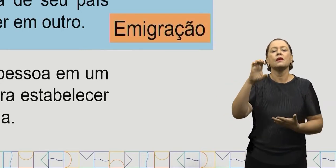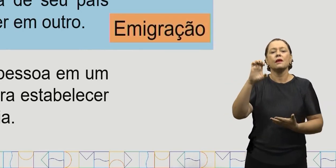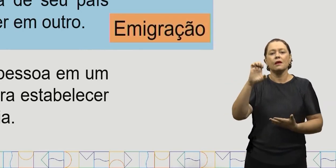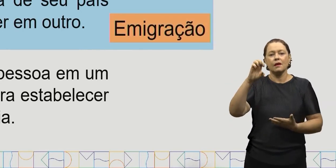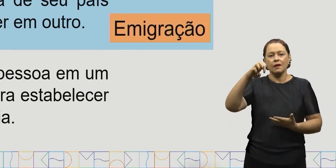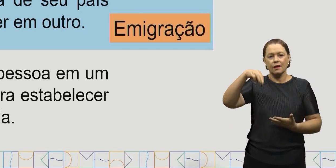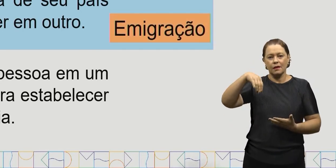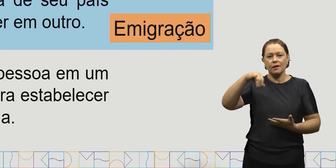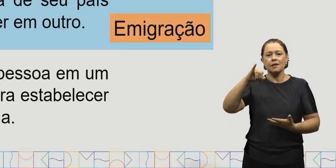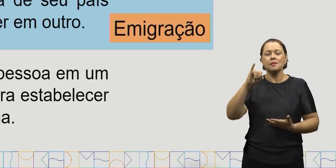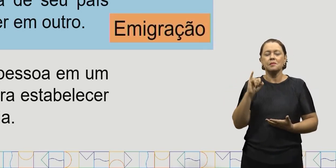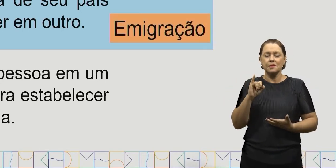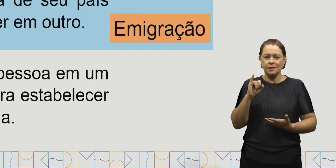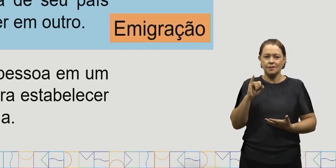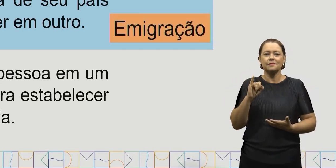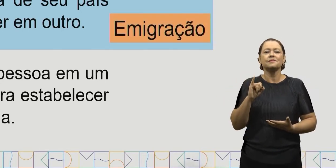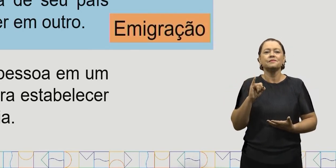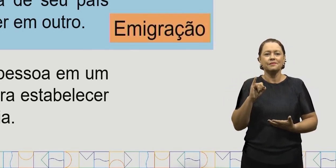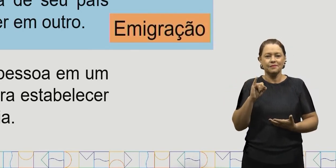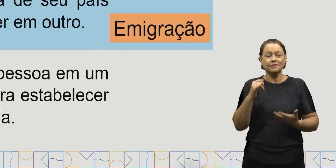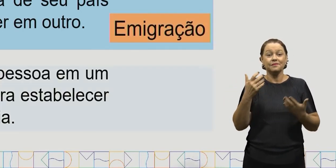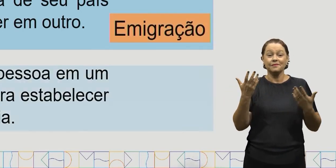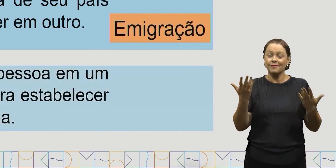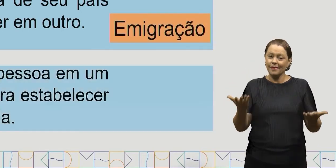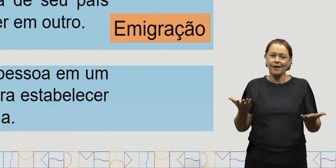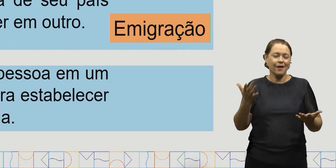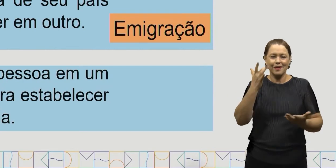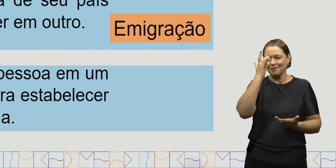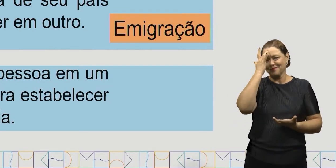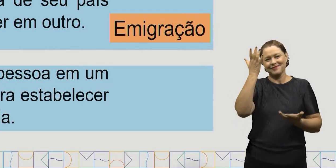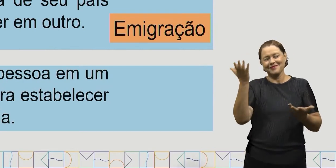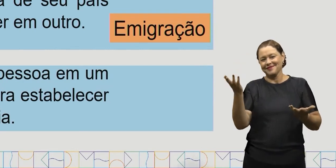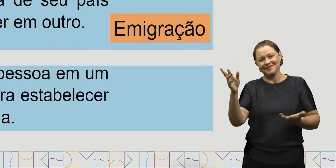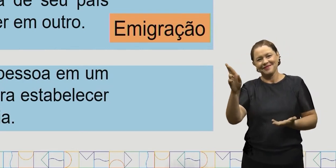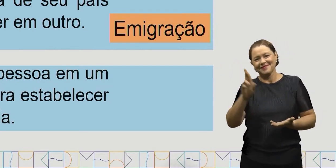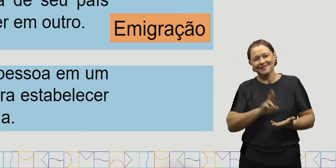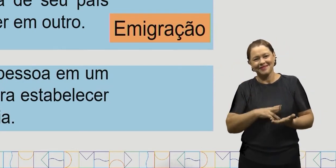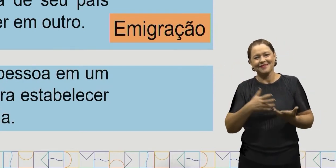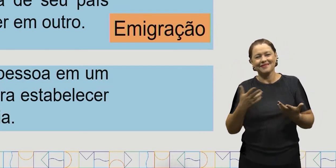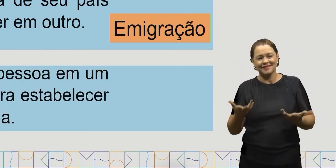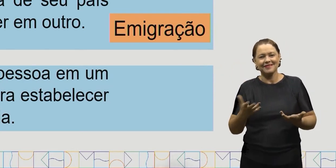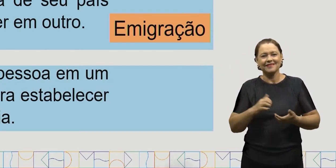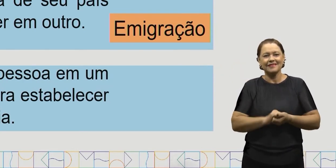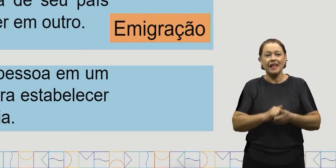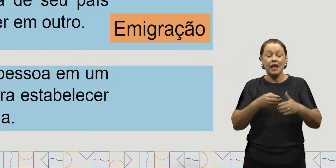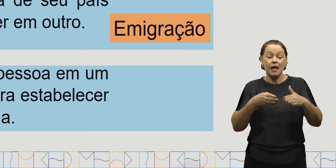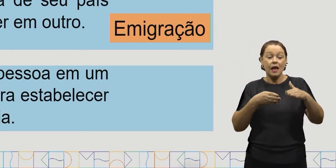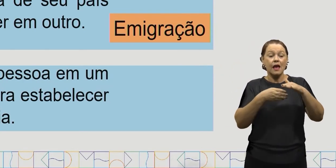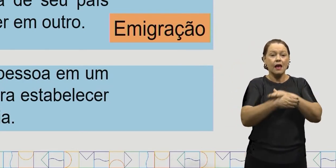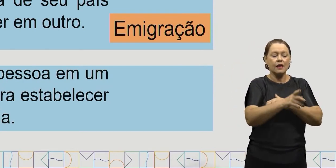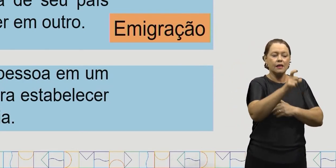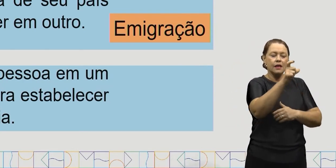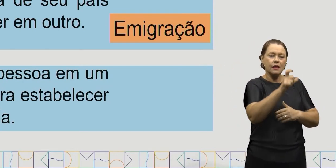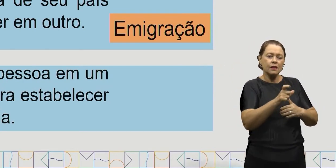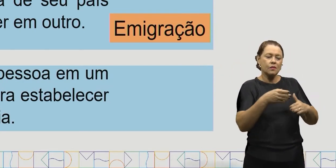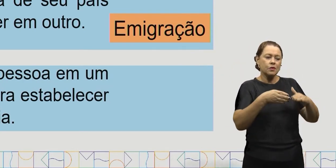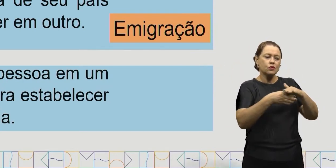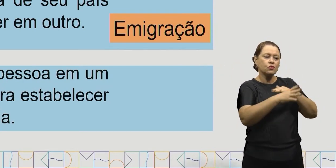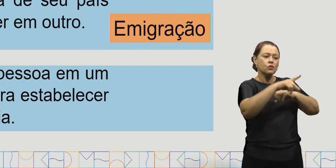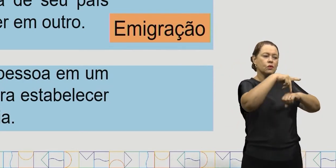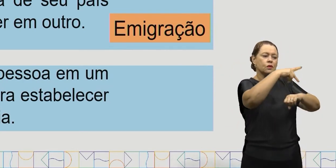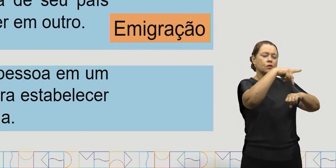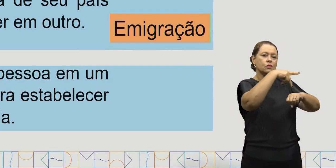a emigração. Muito bem. E agora, facinho para você, né? A entrada de uma pessoa em um